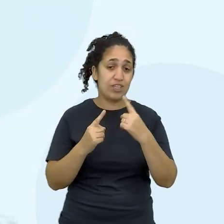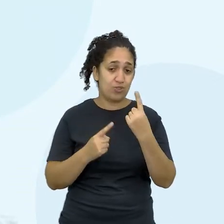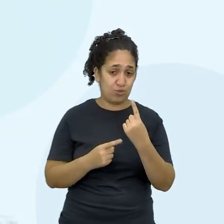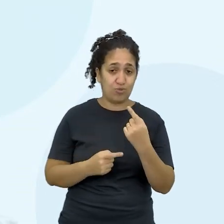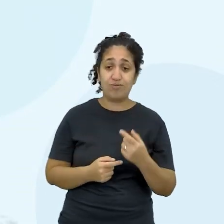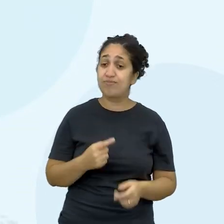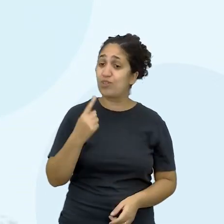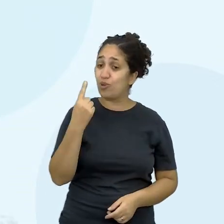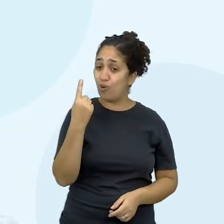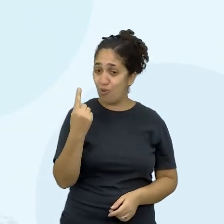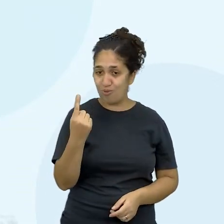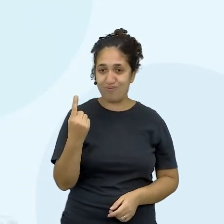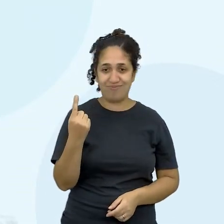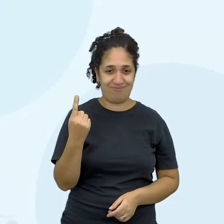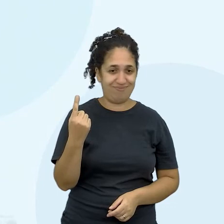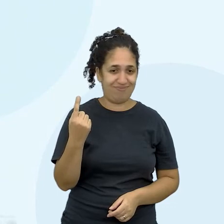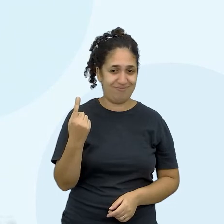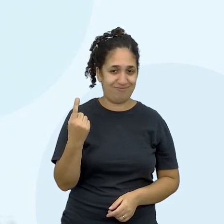1